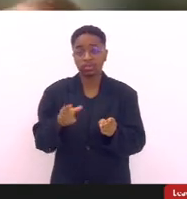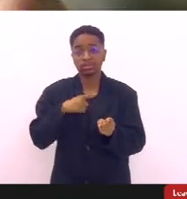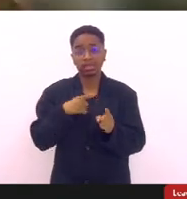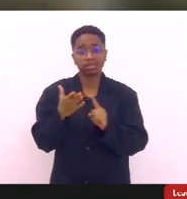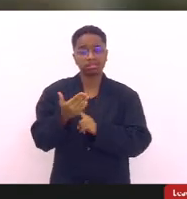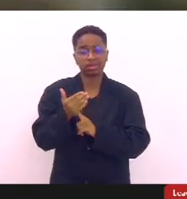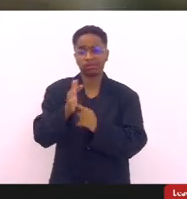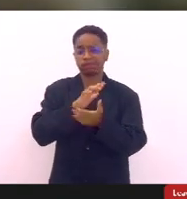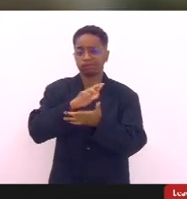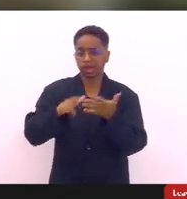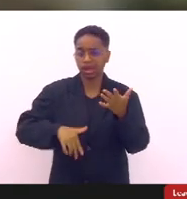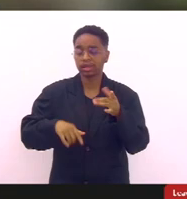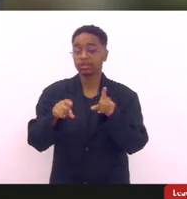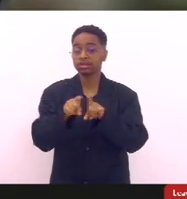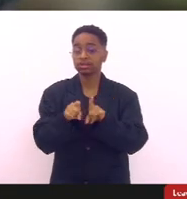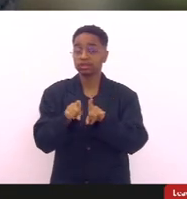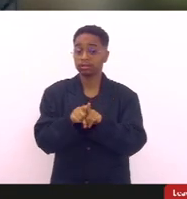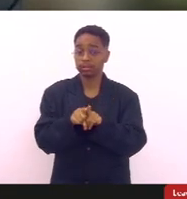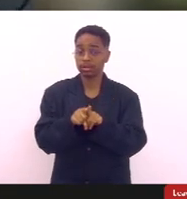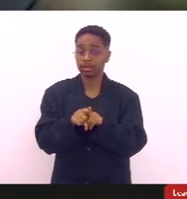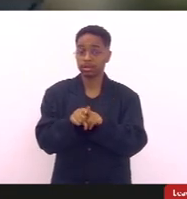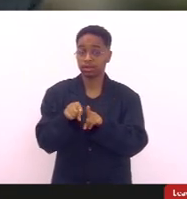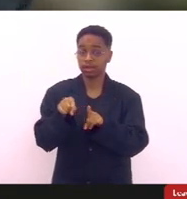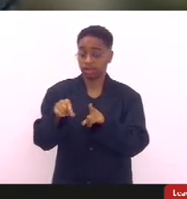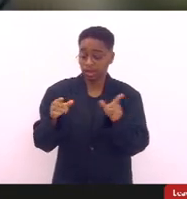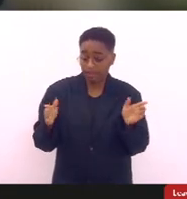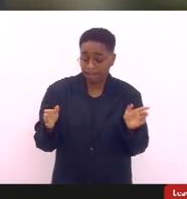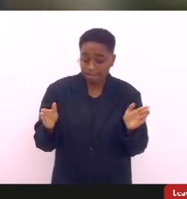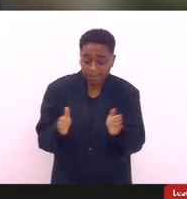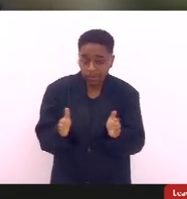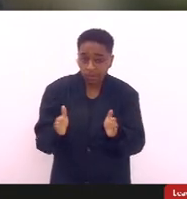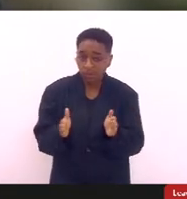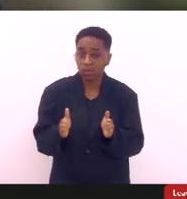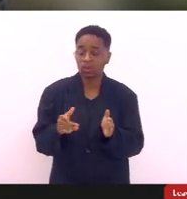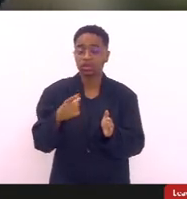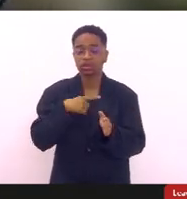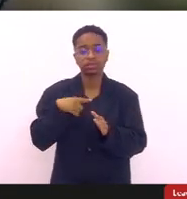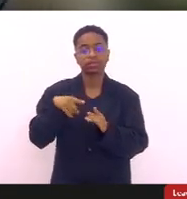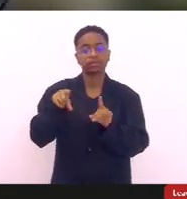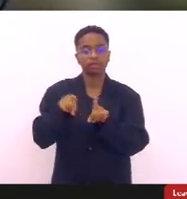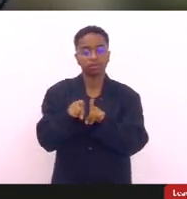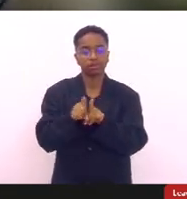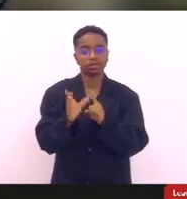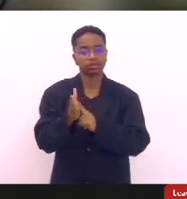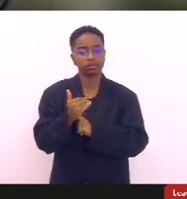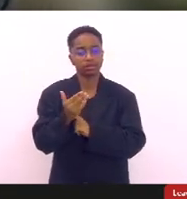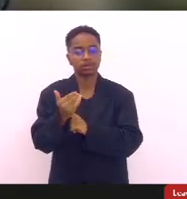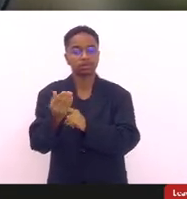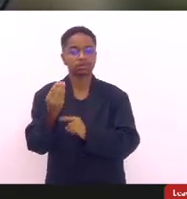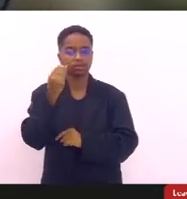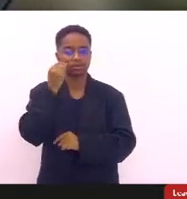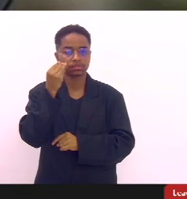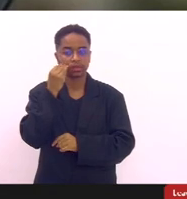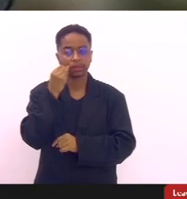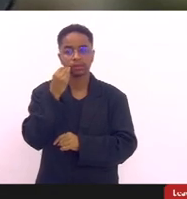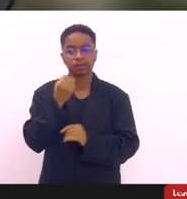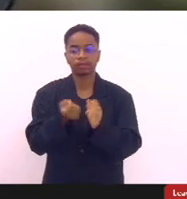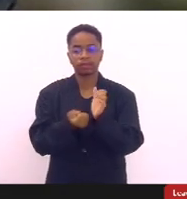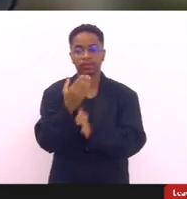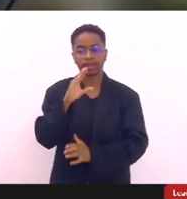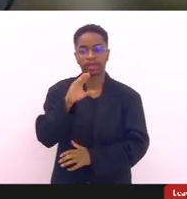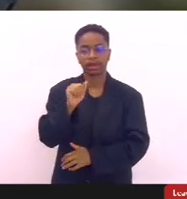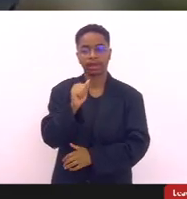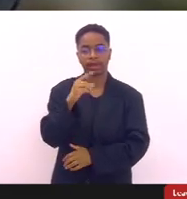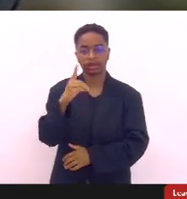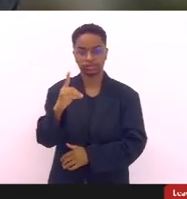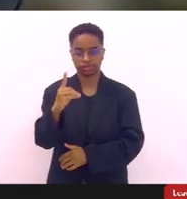tecnologias. E tem mais, além do aparelho portátil, existem tecnologias dias para se fazer o chamado CAD,